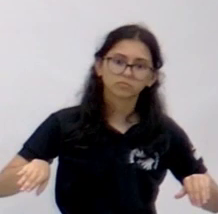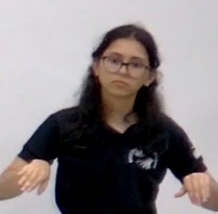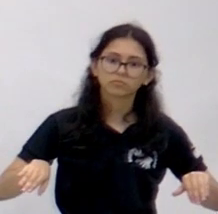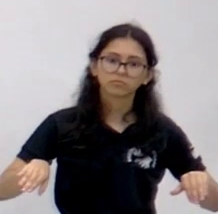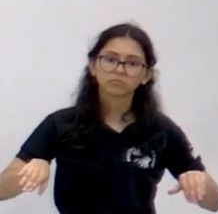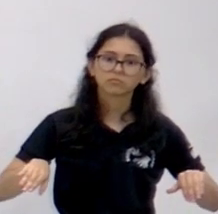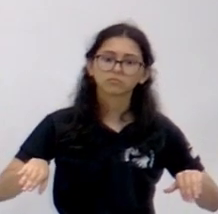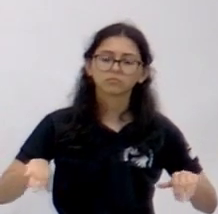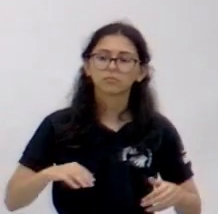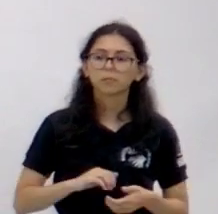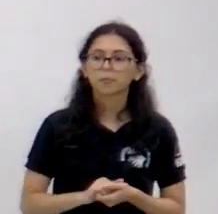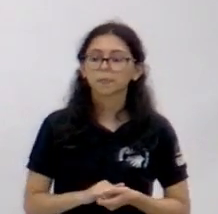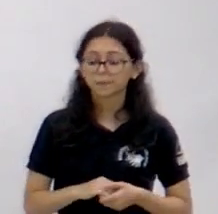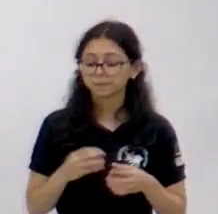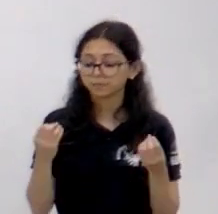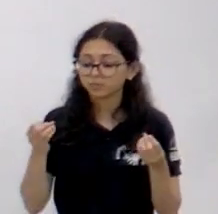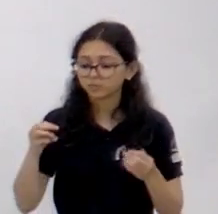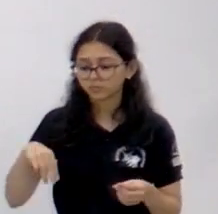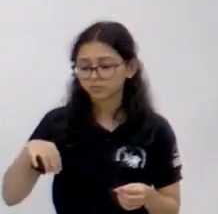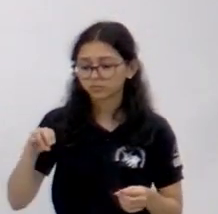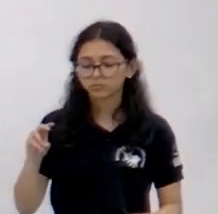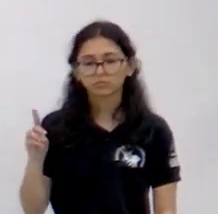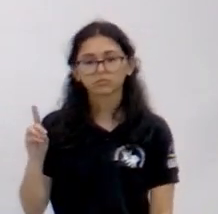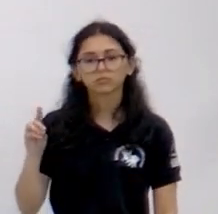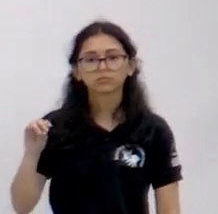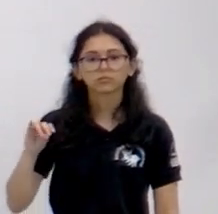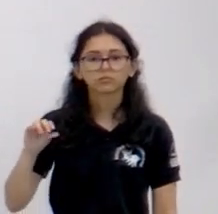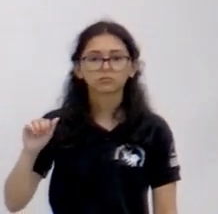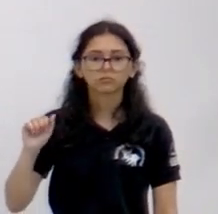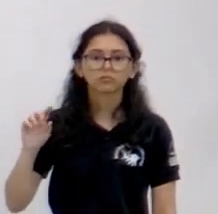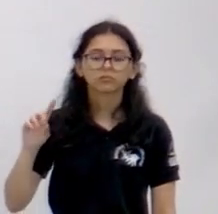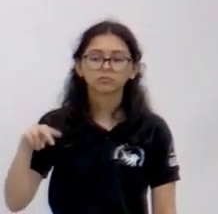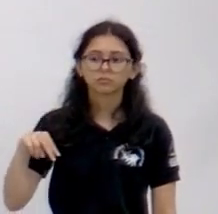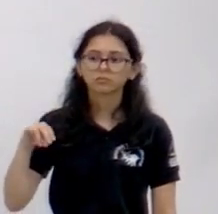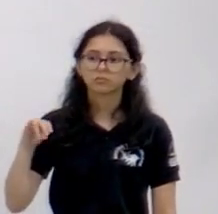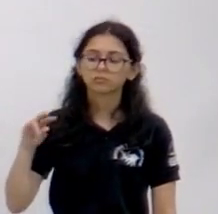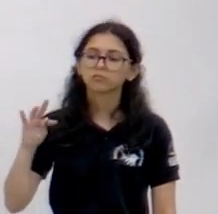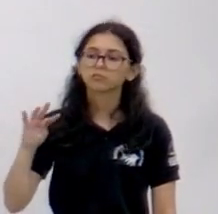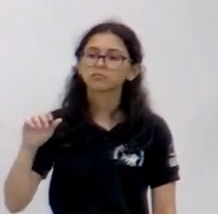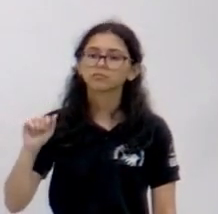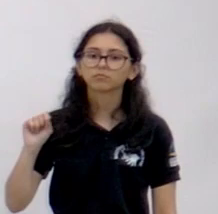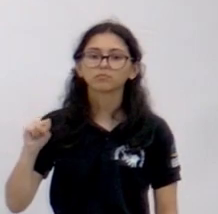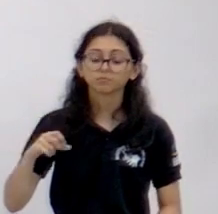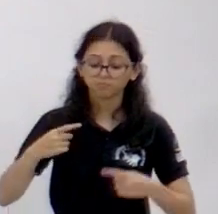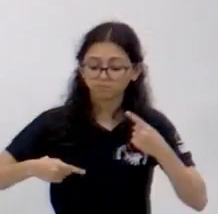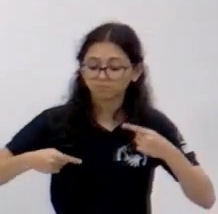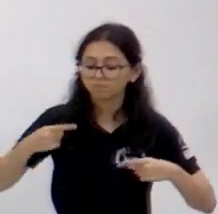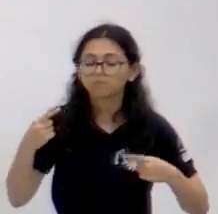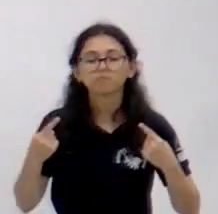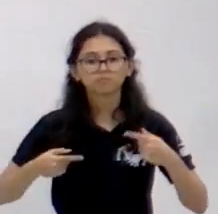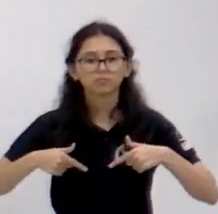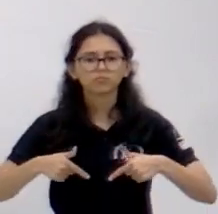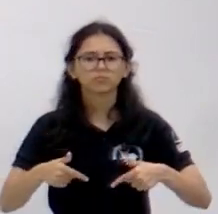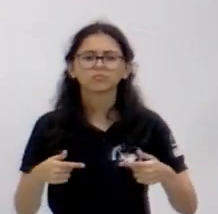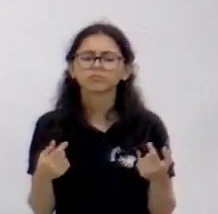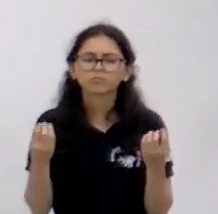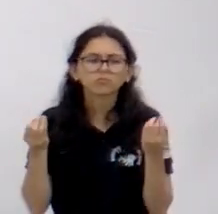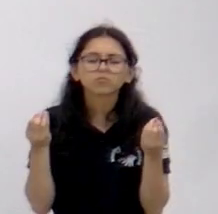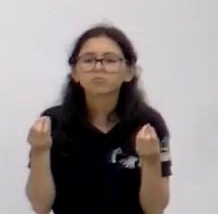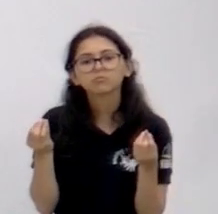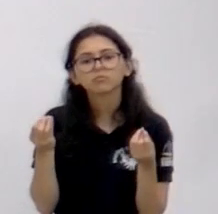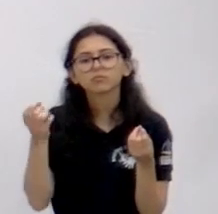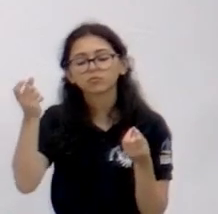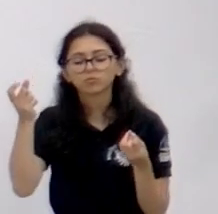a maneira como os midianitas afrontavam e humilhavam o povo de Israel, como é que esse homem pode ser identificado como valente? Me